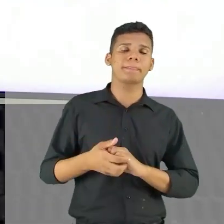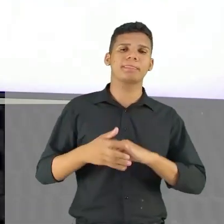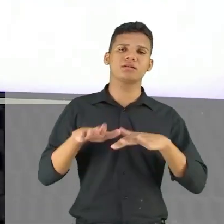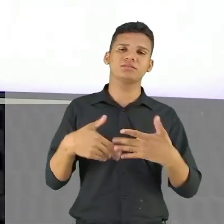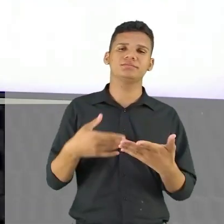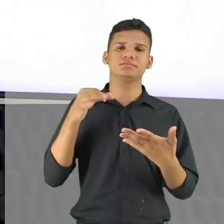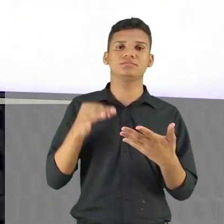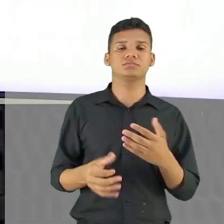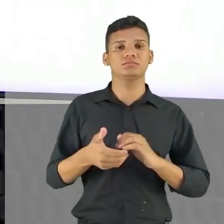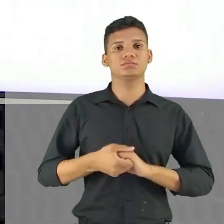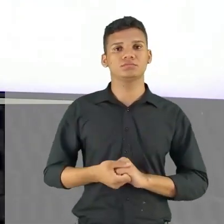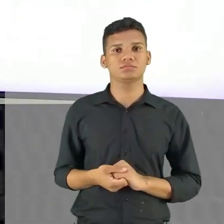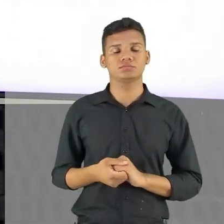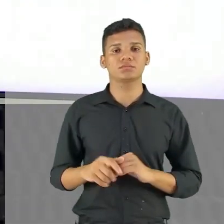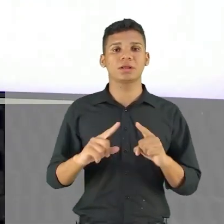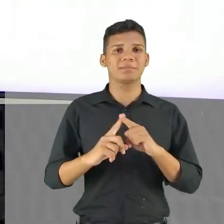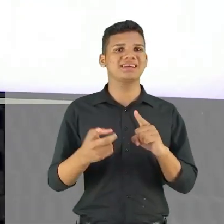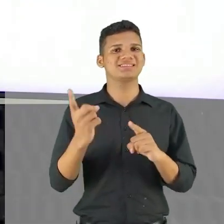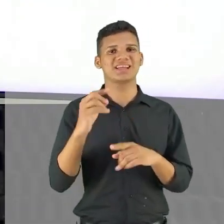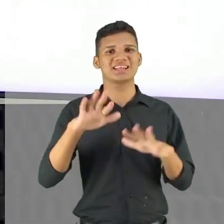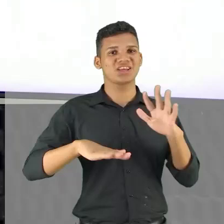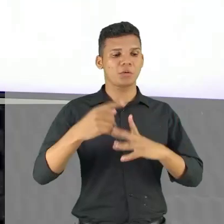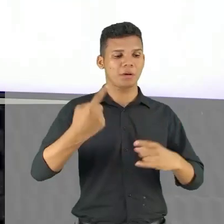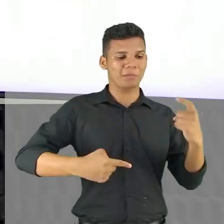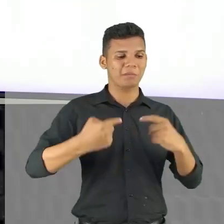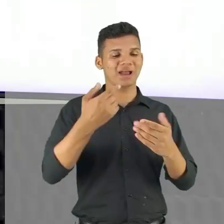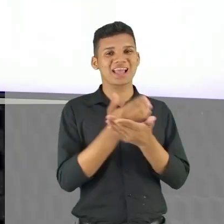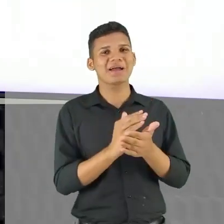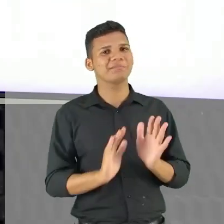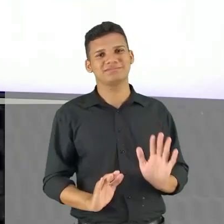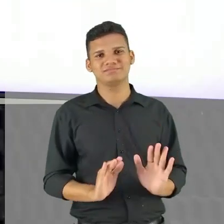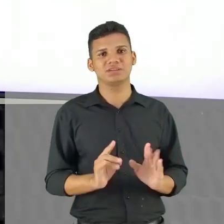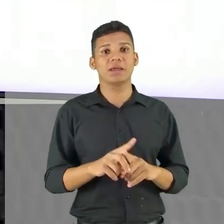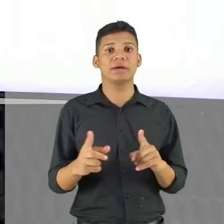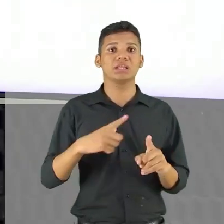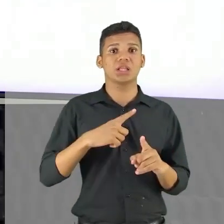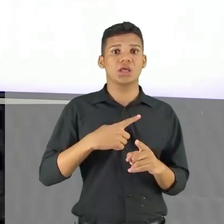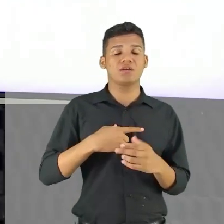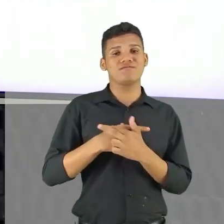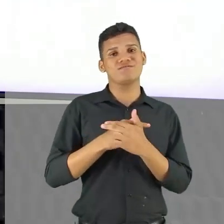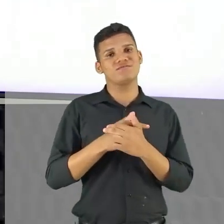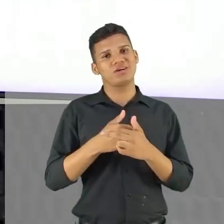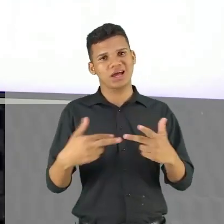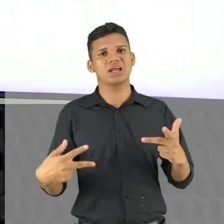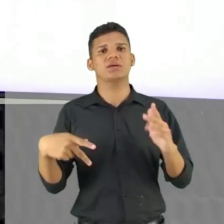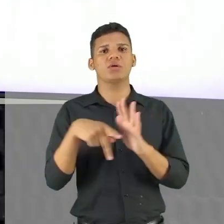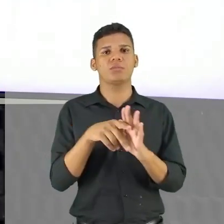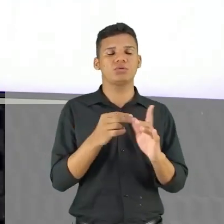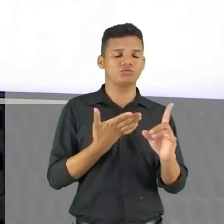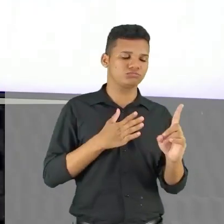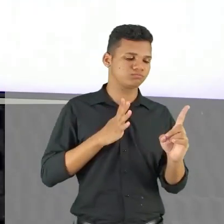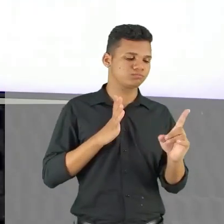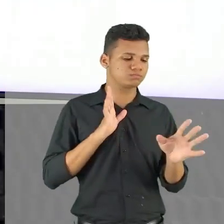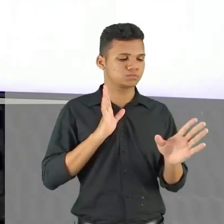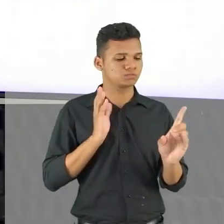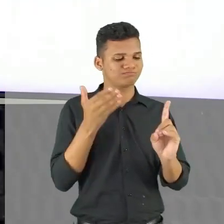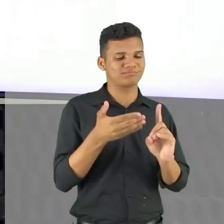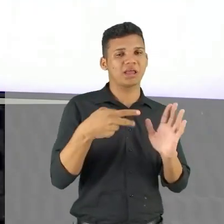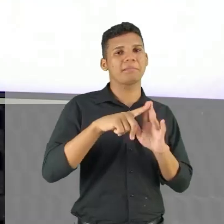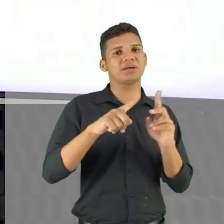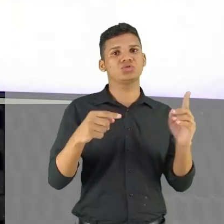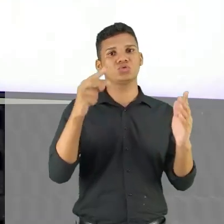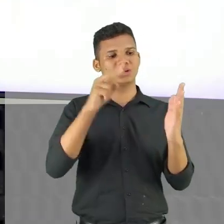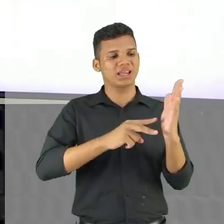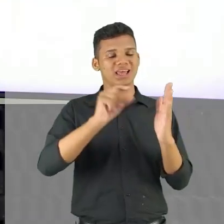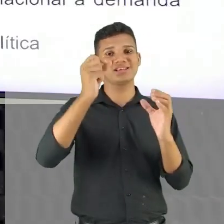que esse conflito não vai acabar tão cedo, porque existem nuances aqui muito específicas que você vai entender ao ler um pouquinho sobre